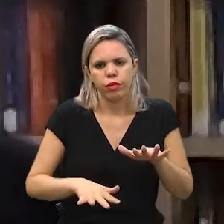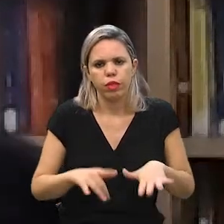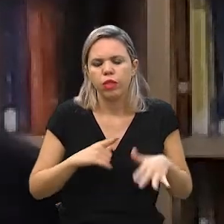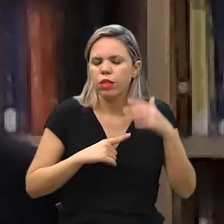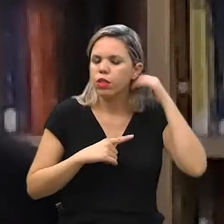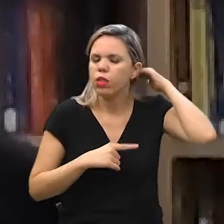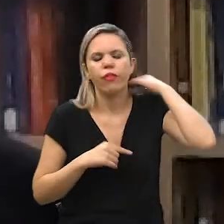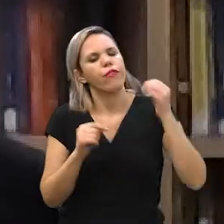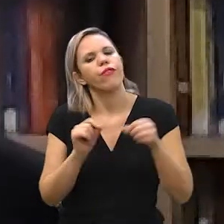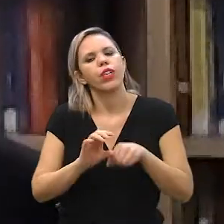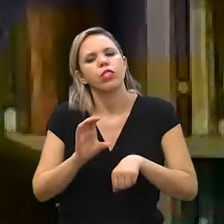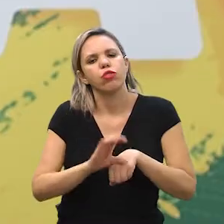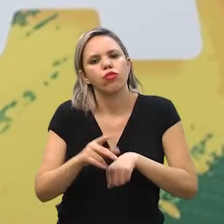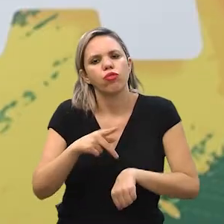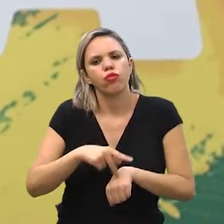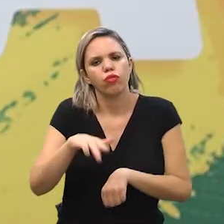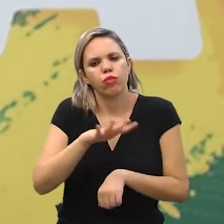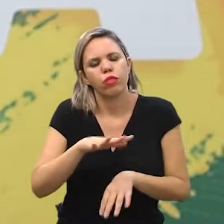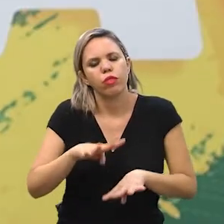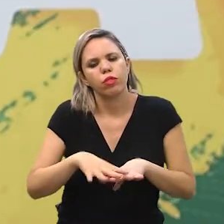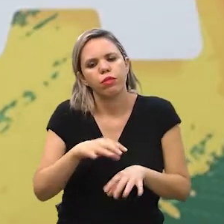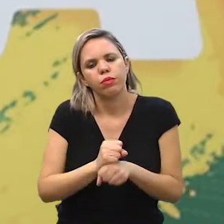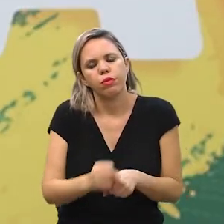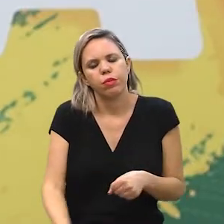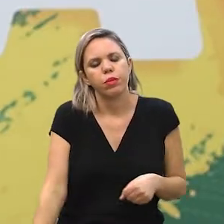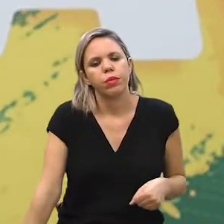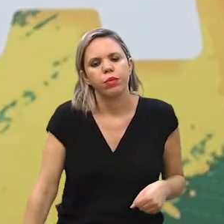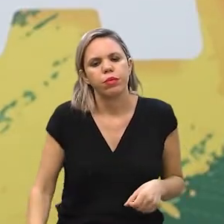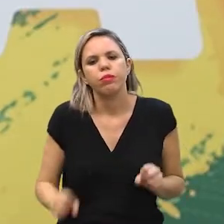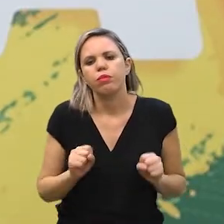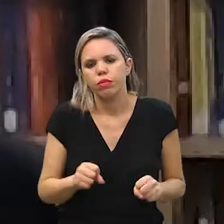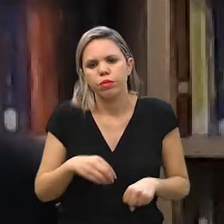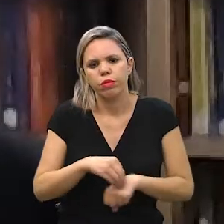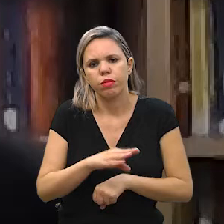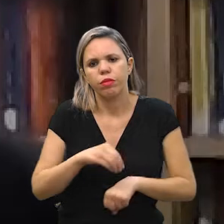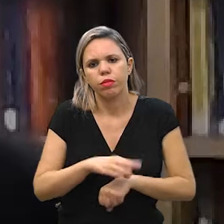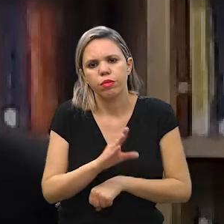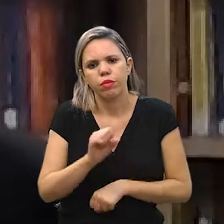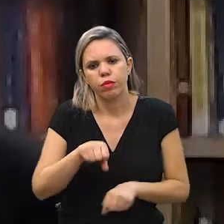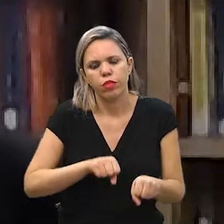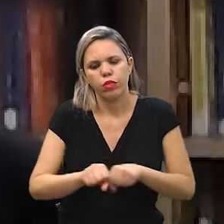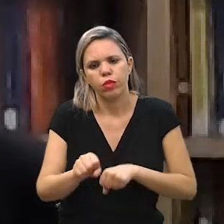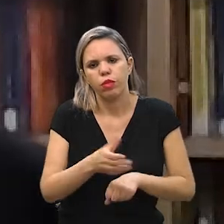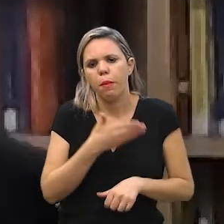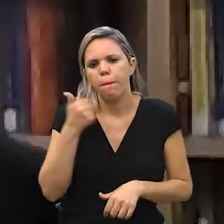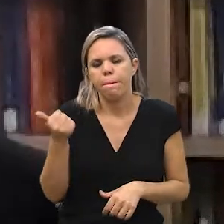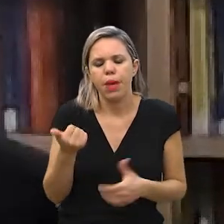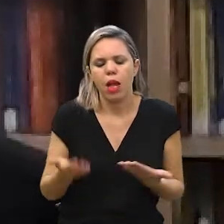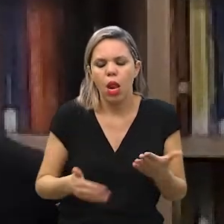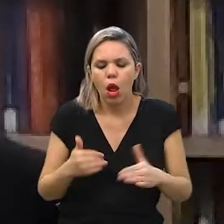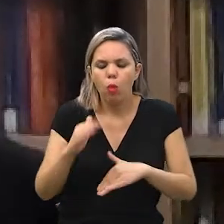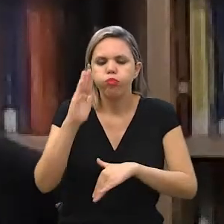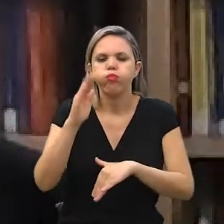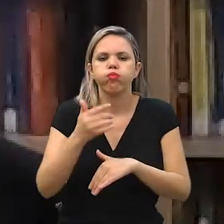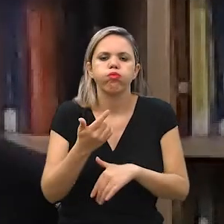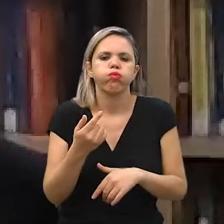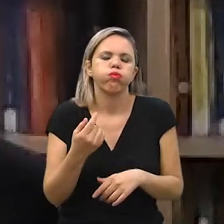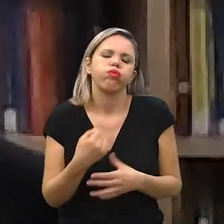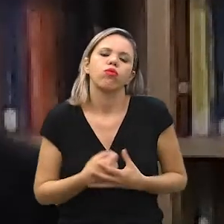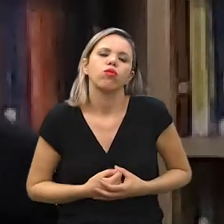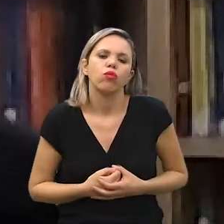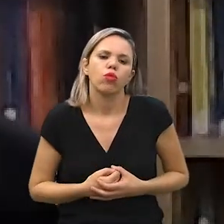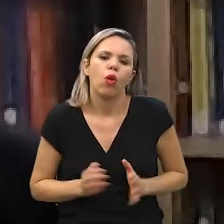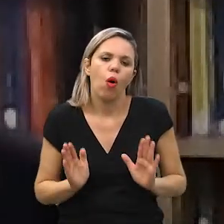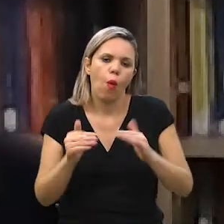fazer uma especialização ali naquela área, entendeu? E aí a gente poderia dar uma formação um pouco mais, digamos assim,